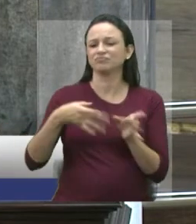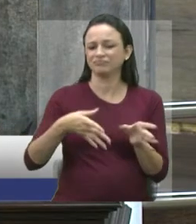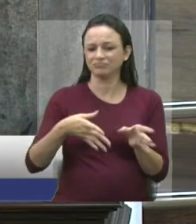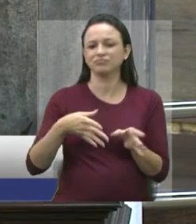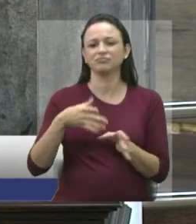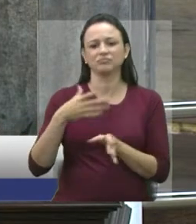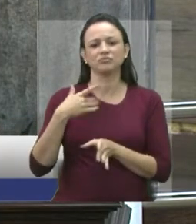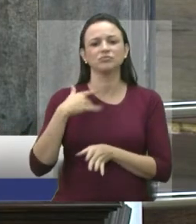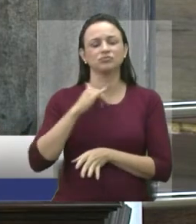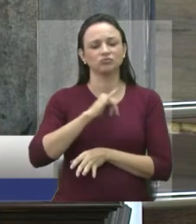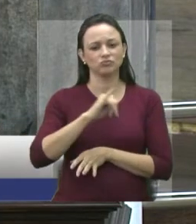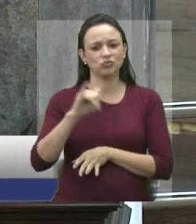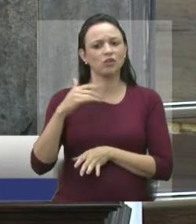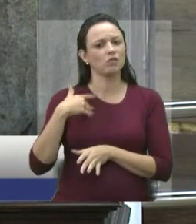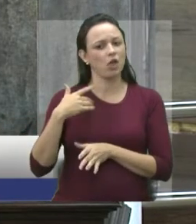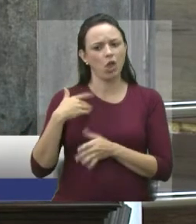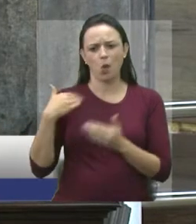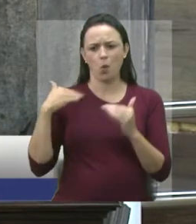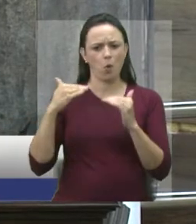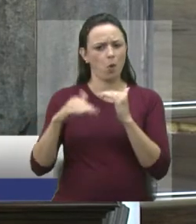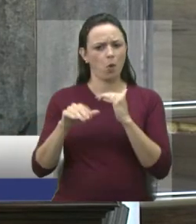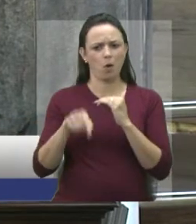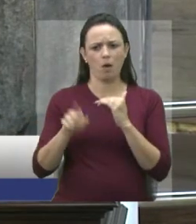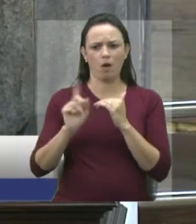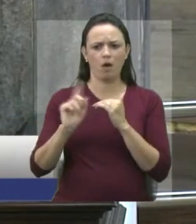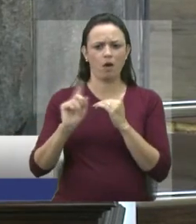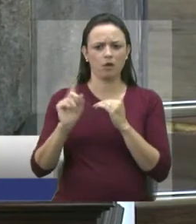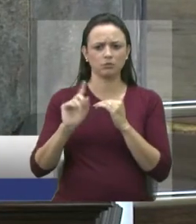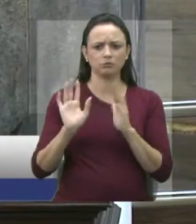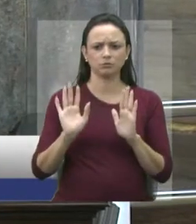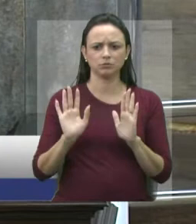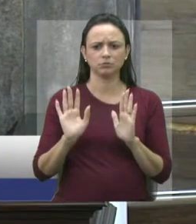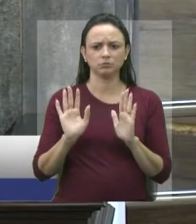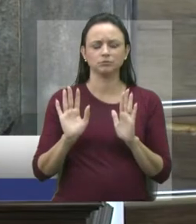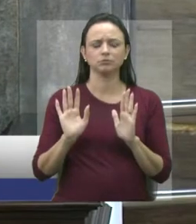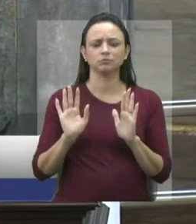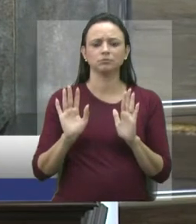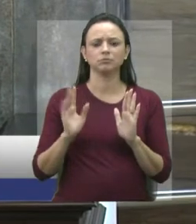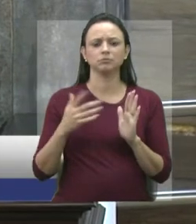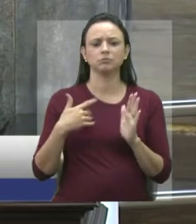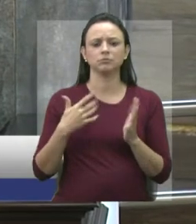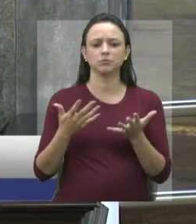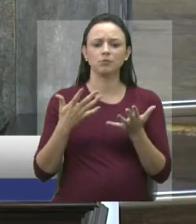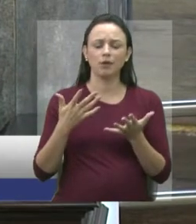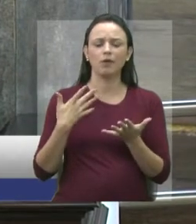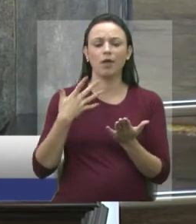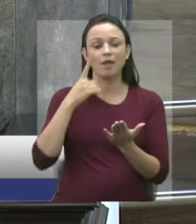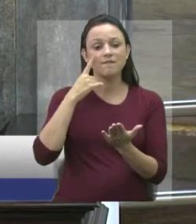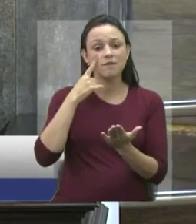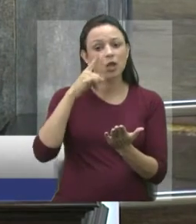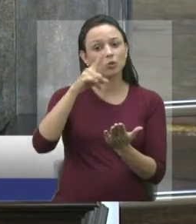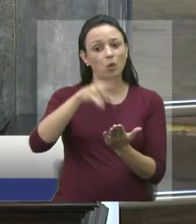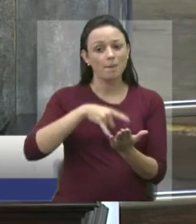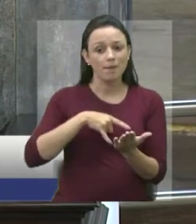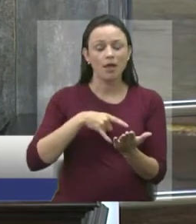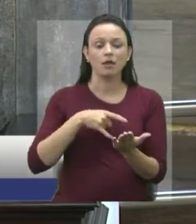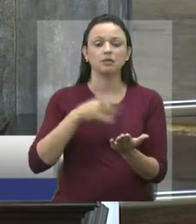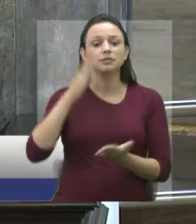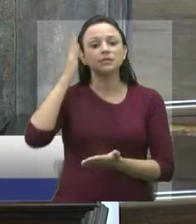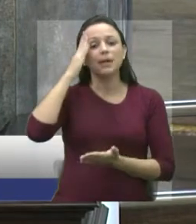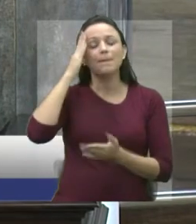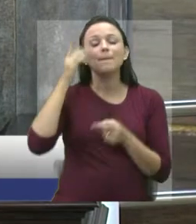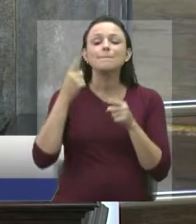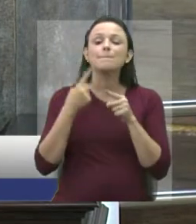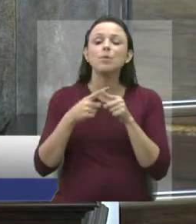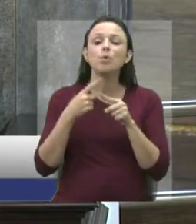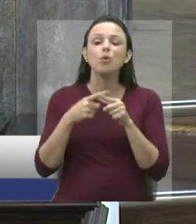até contrário a essa situação, mas enfim, eu quero, através de documentos, saber qual é o motivo